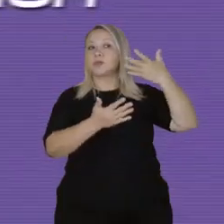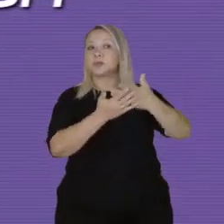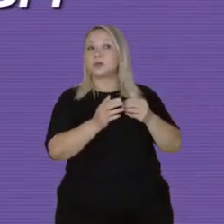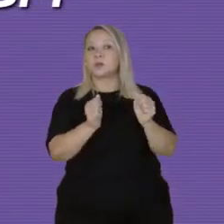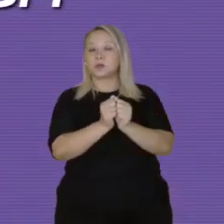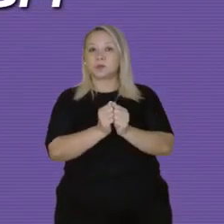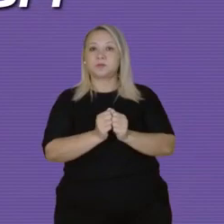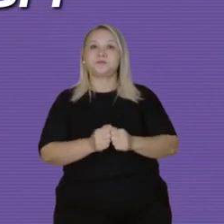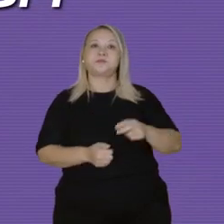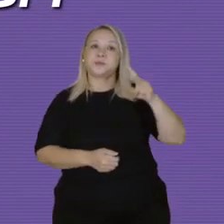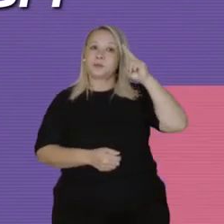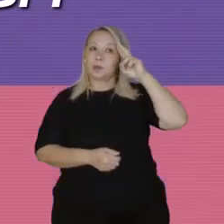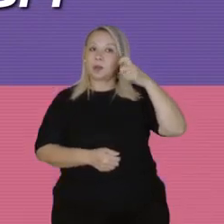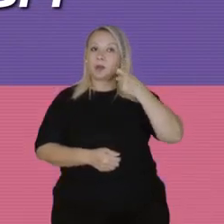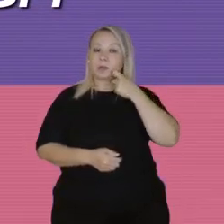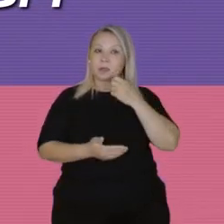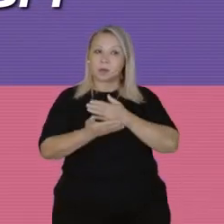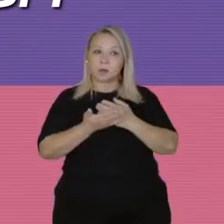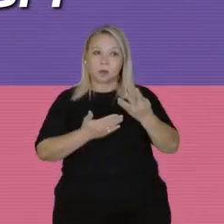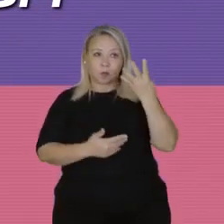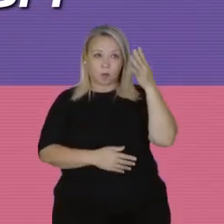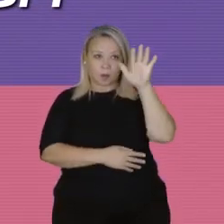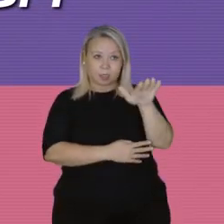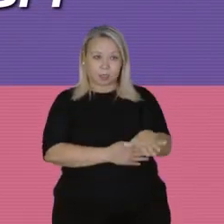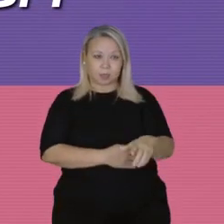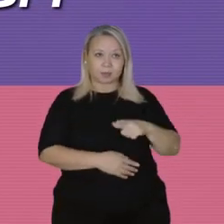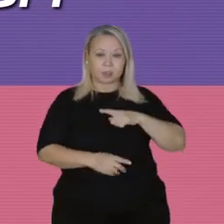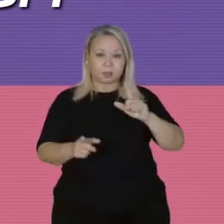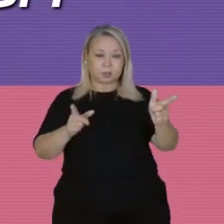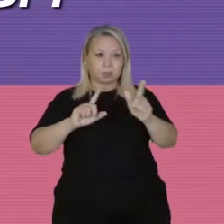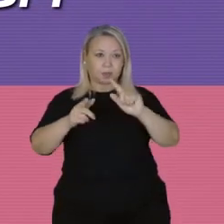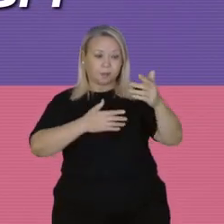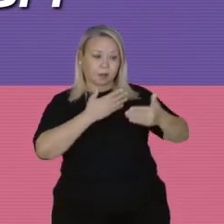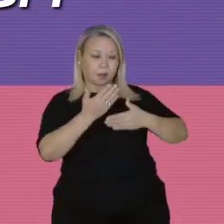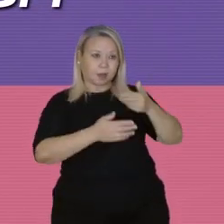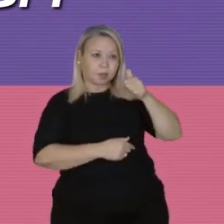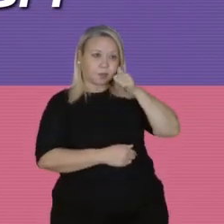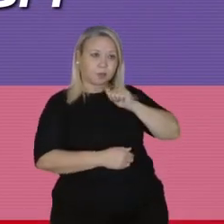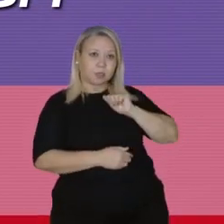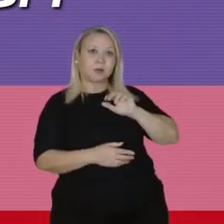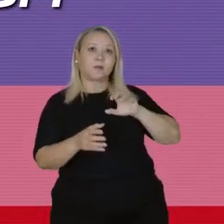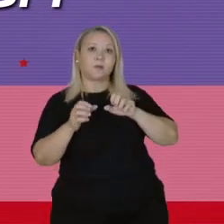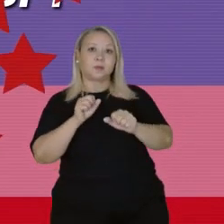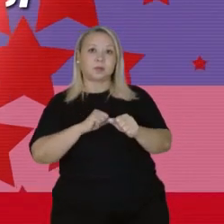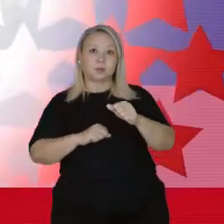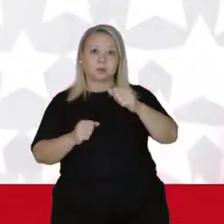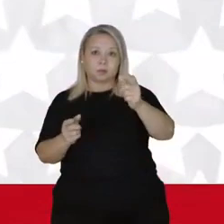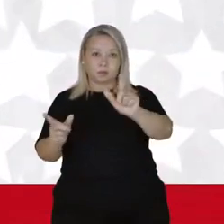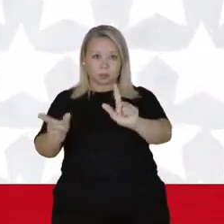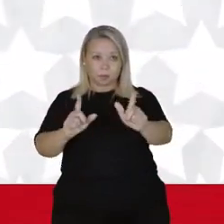aí, de segunda a sexta, a partir das 4 da tarde, tem TV Elas por Elas Formação na TV PT.